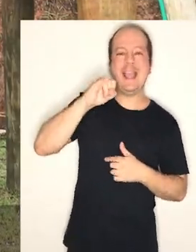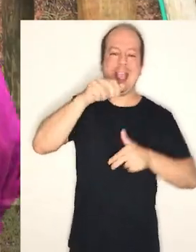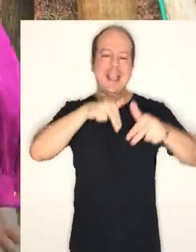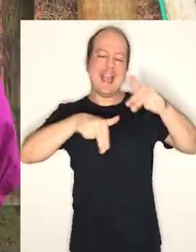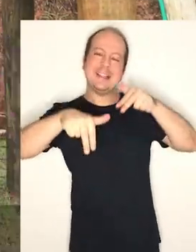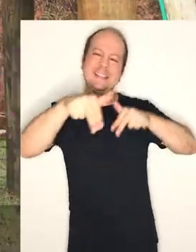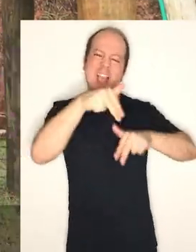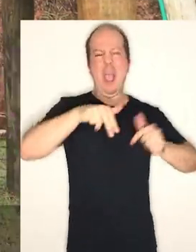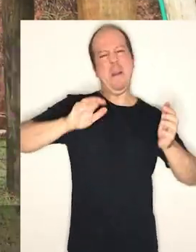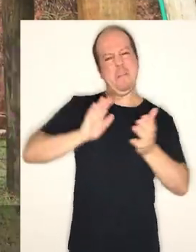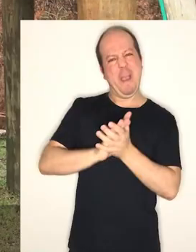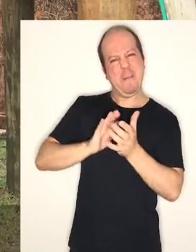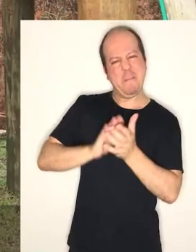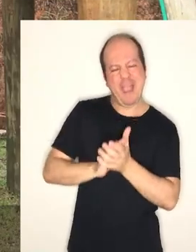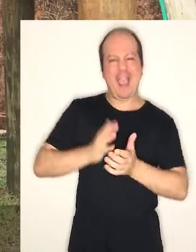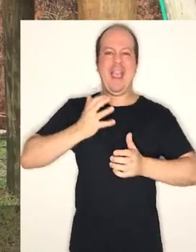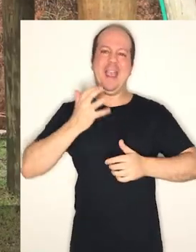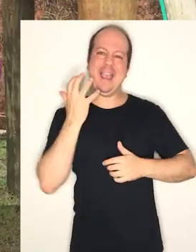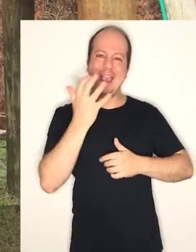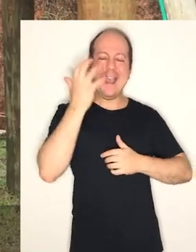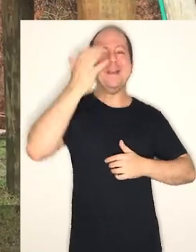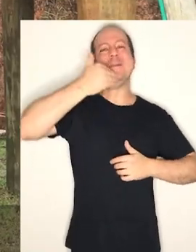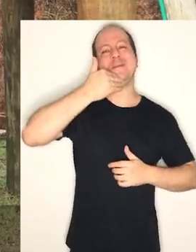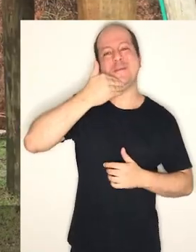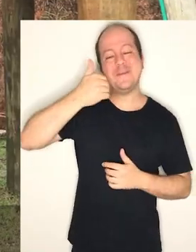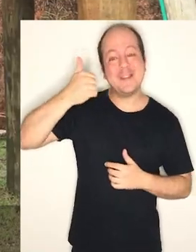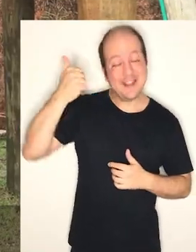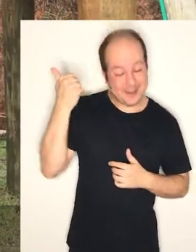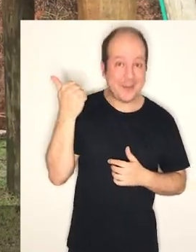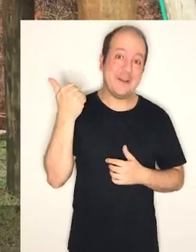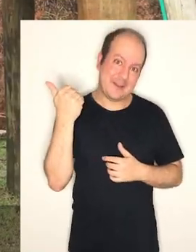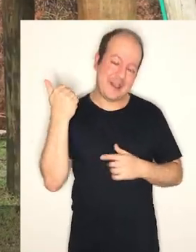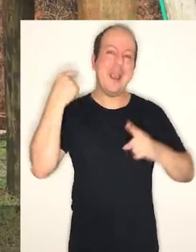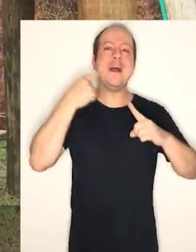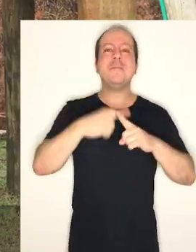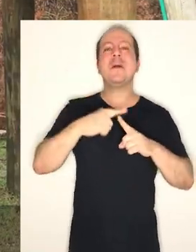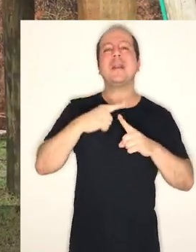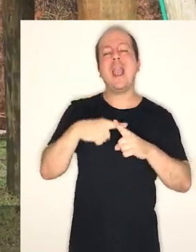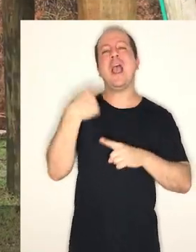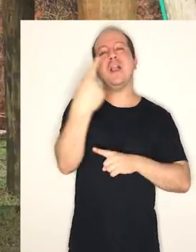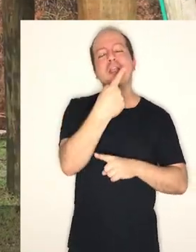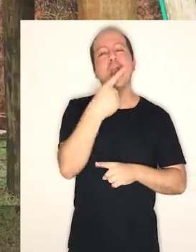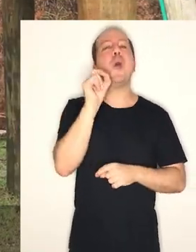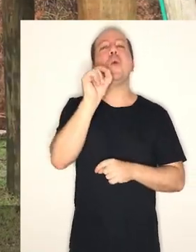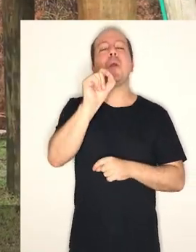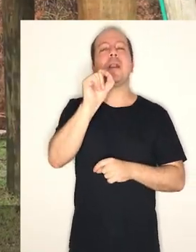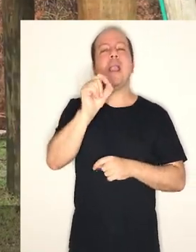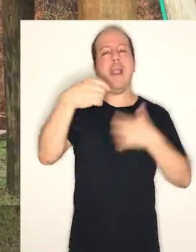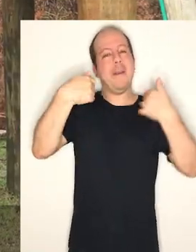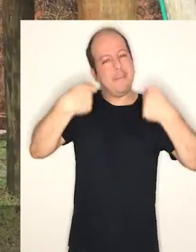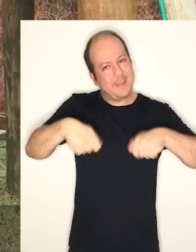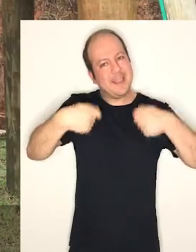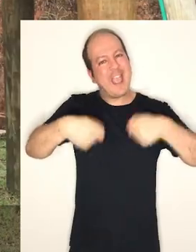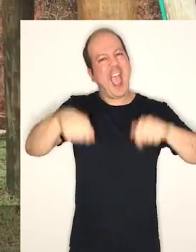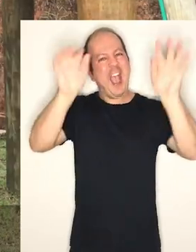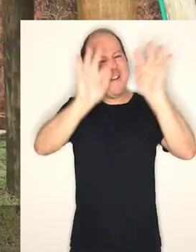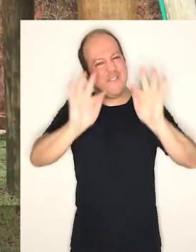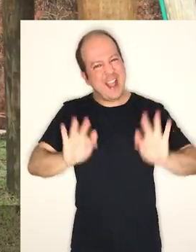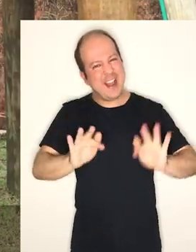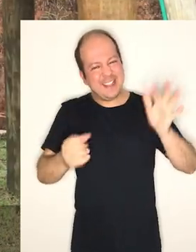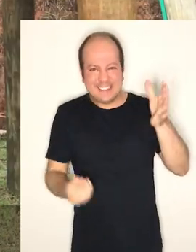gente dançar, aplaudir, bater palma e cantar, melhor. Afinal, nascemos nesse mundo para ser